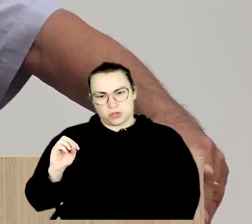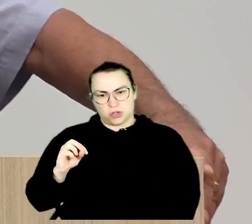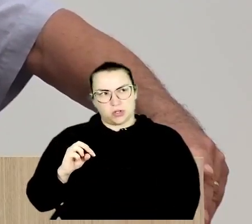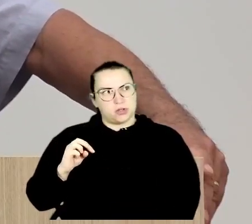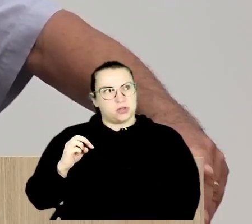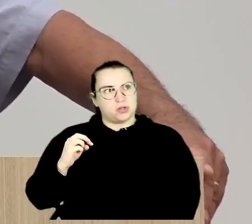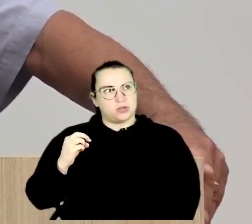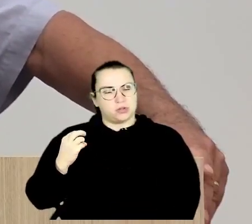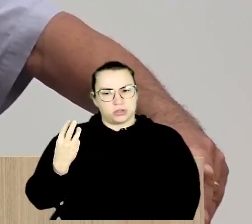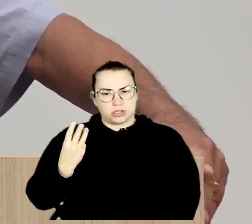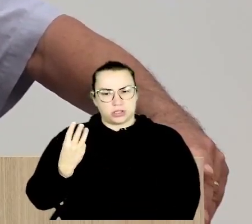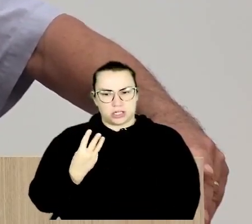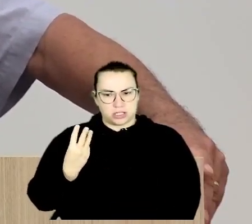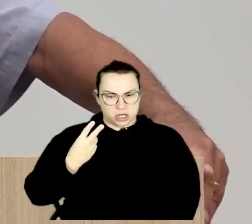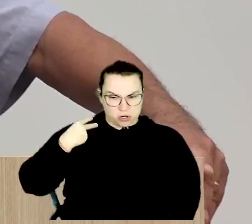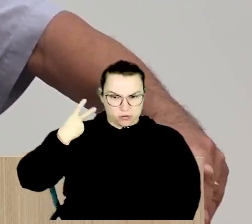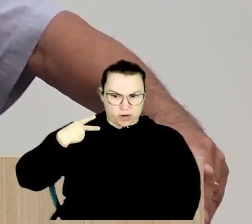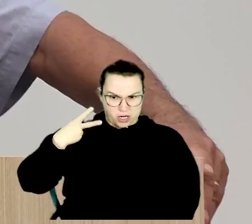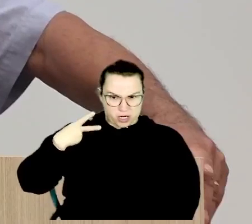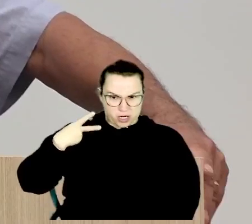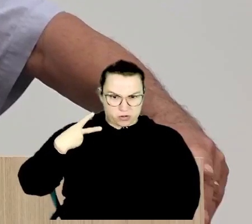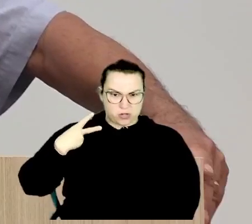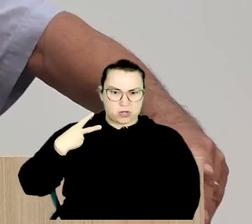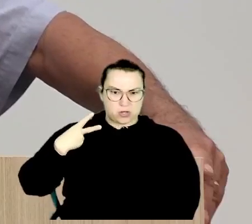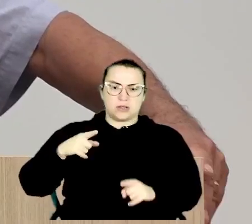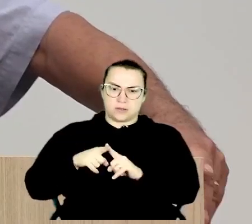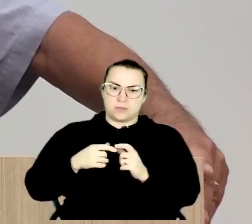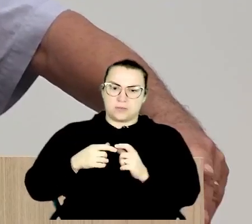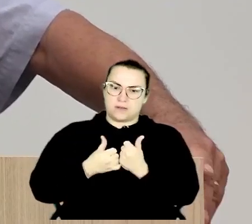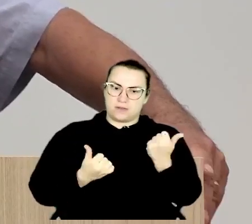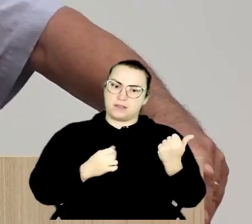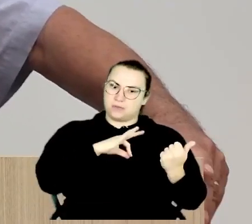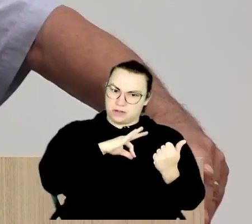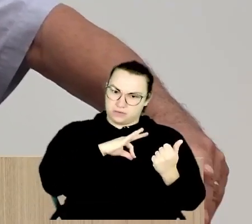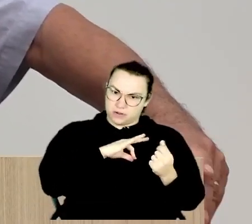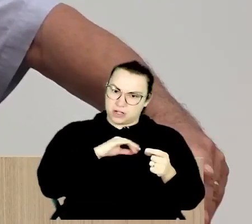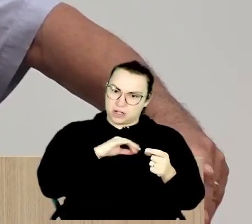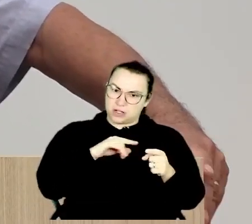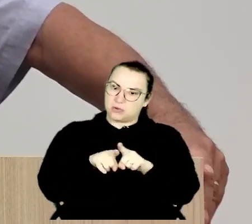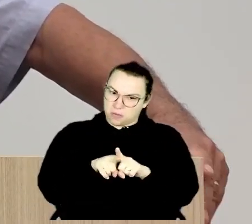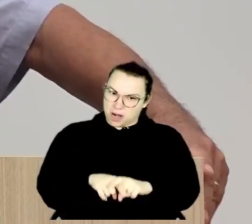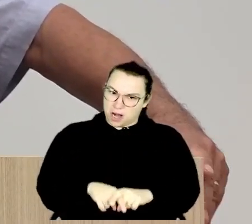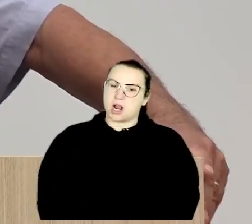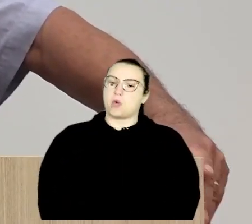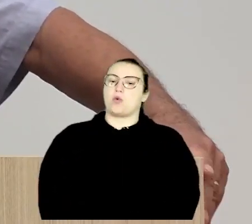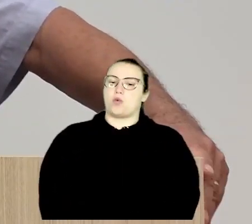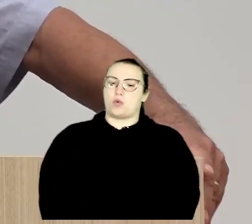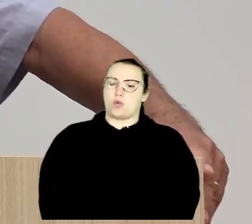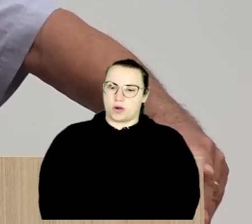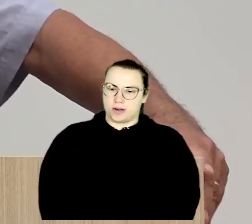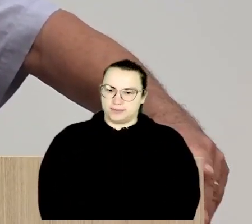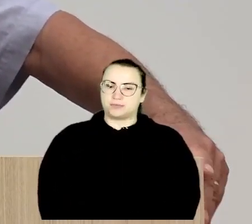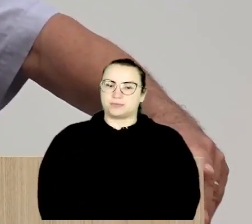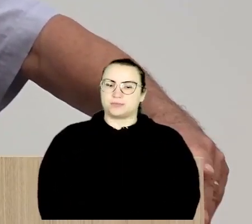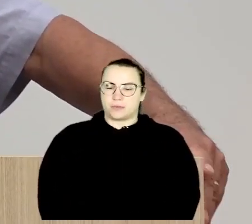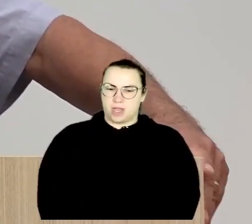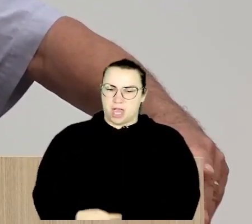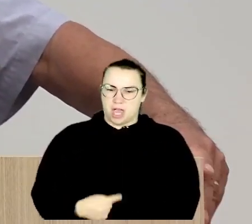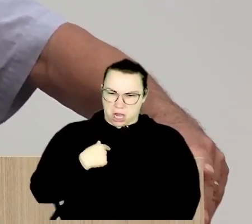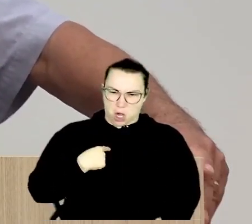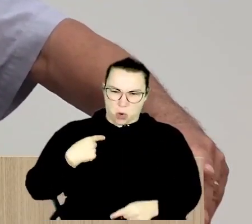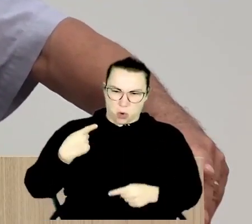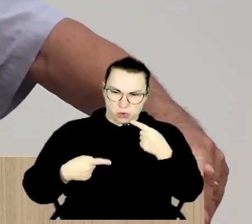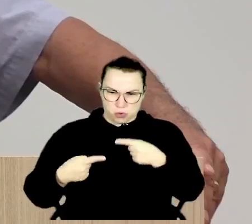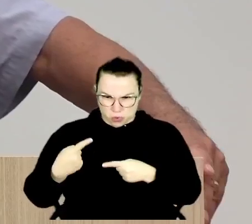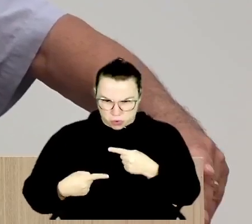de vereador, esteve no mandato de vice-prefeito também. Quem sou eu para discutir,